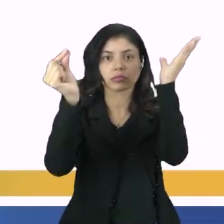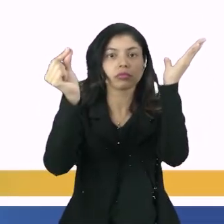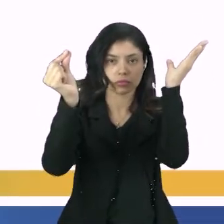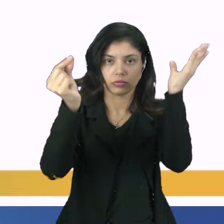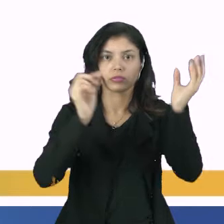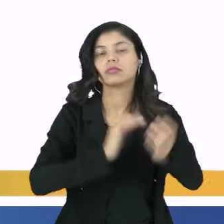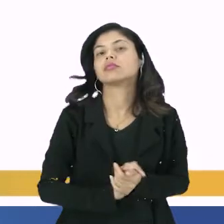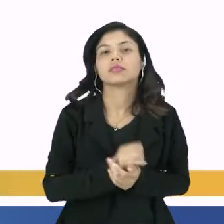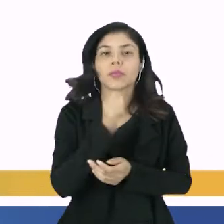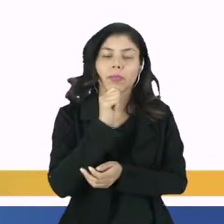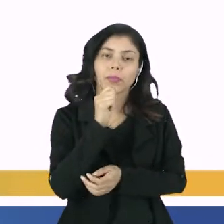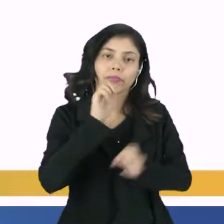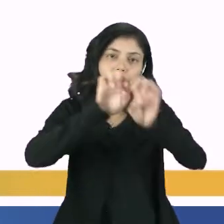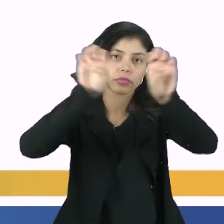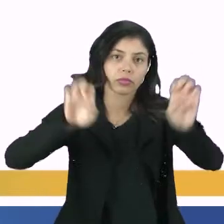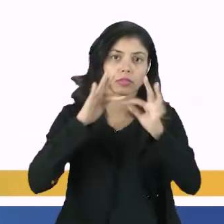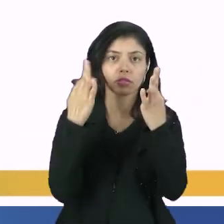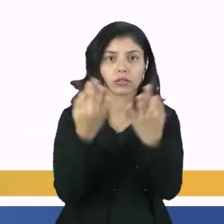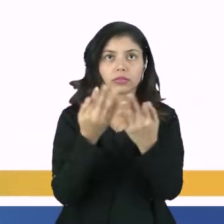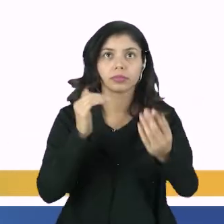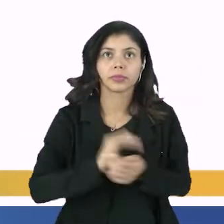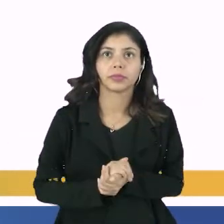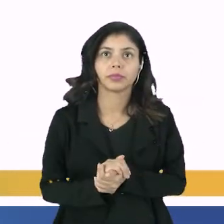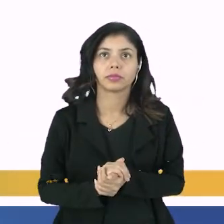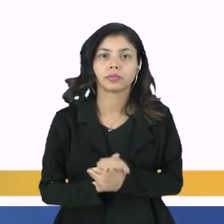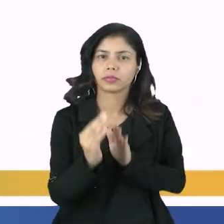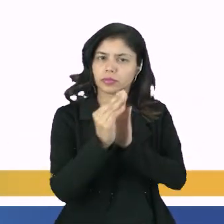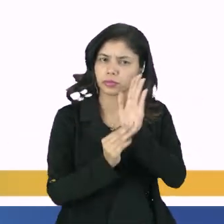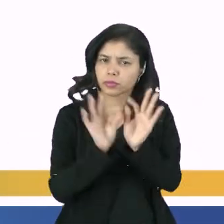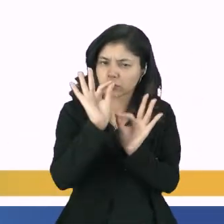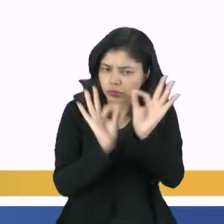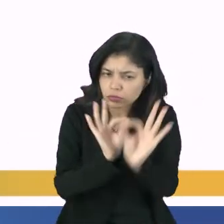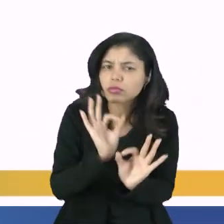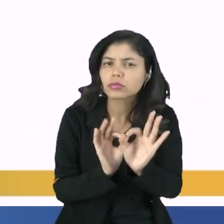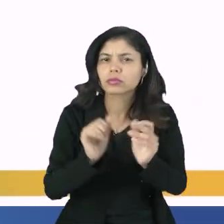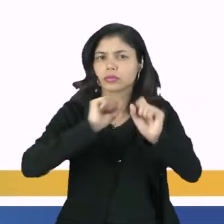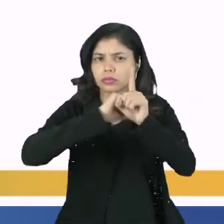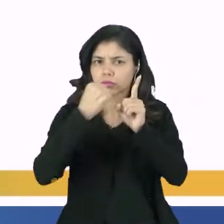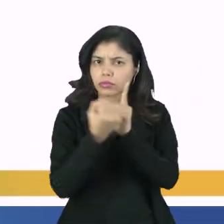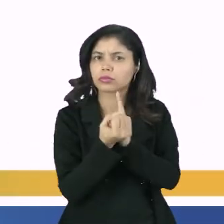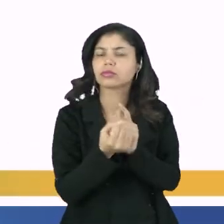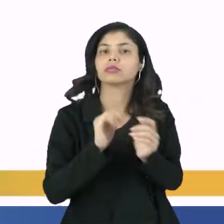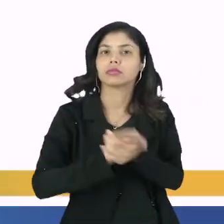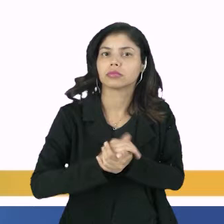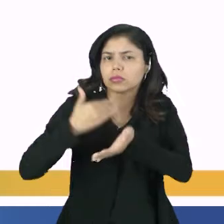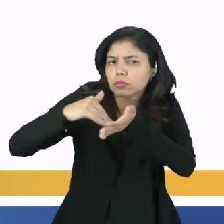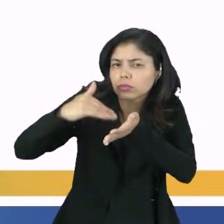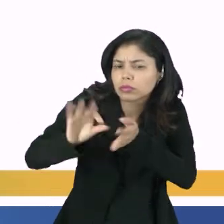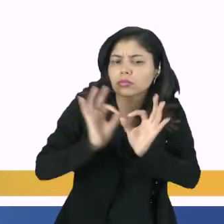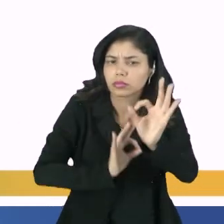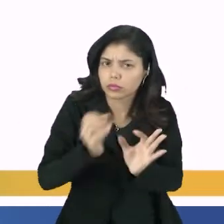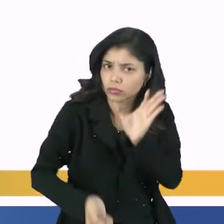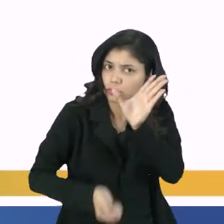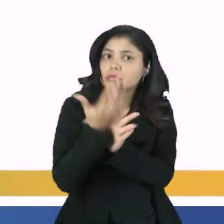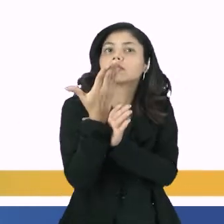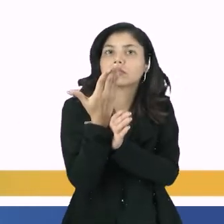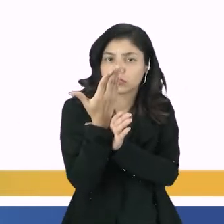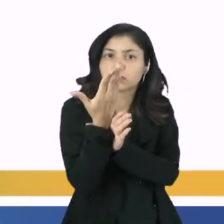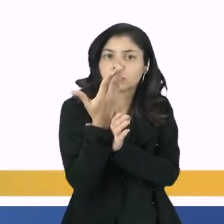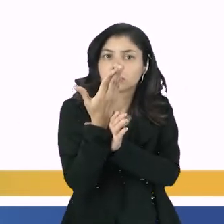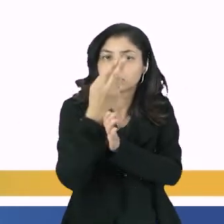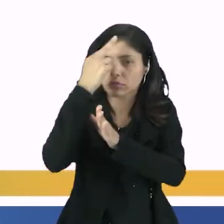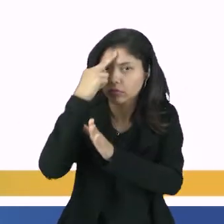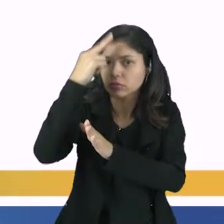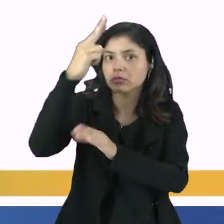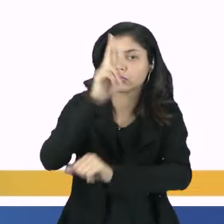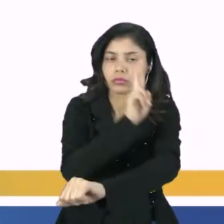comuns. Além da estrutura familiar, novos métodos de organização social e administração surgiram, inclusive as